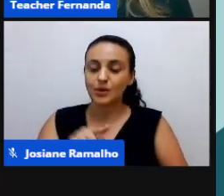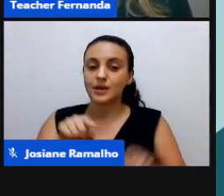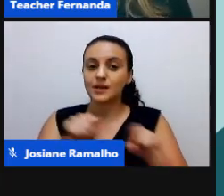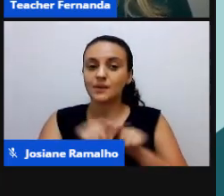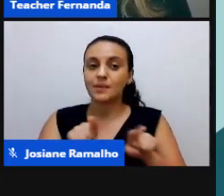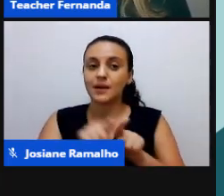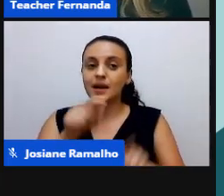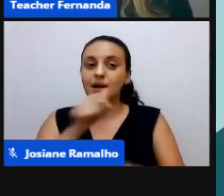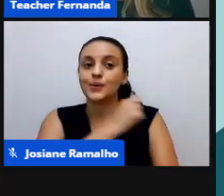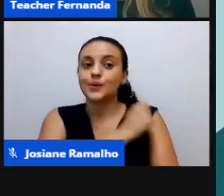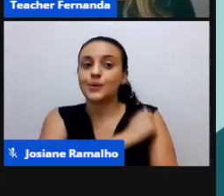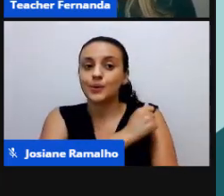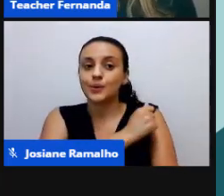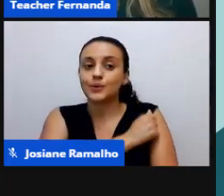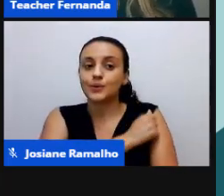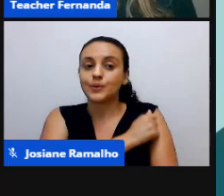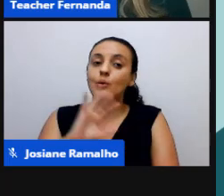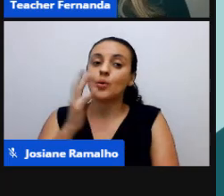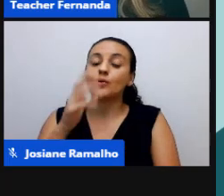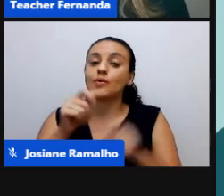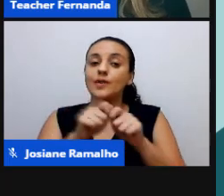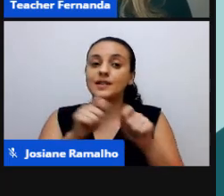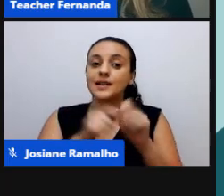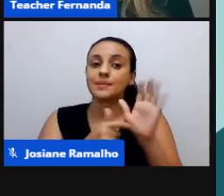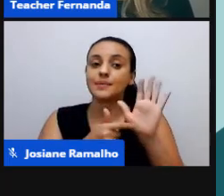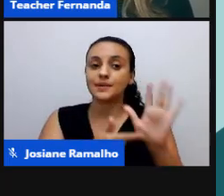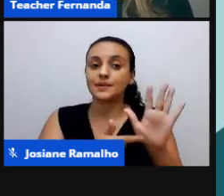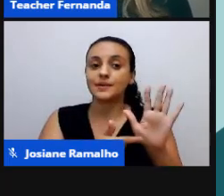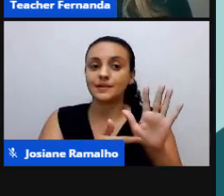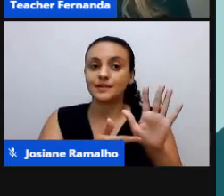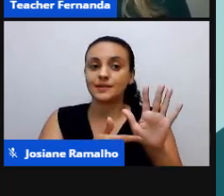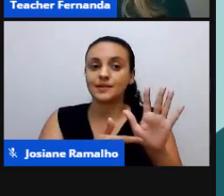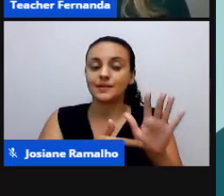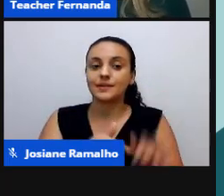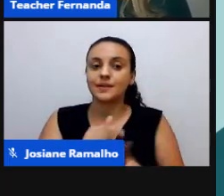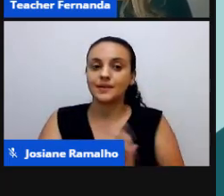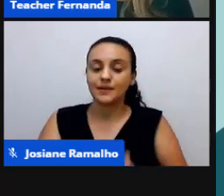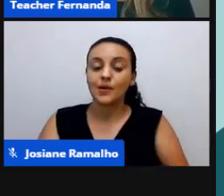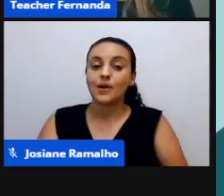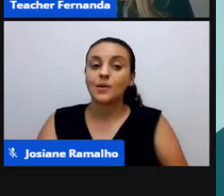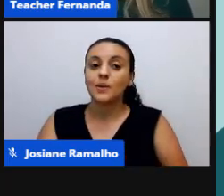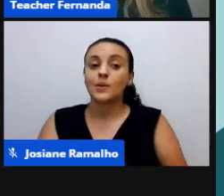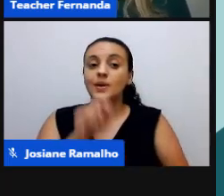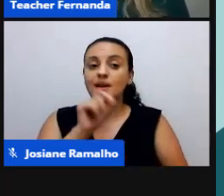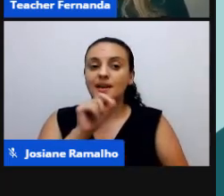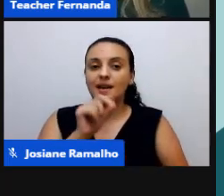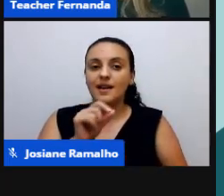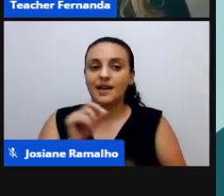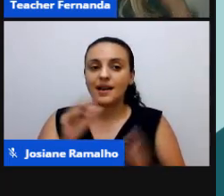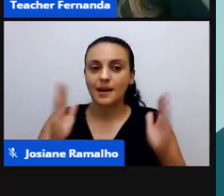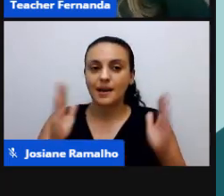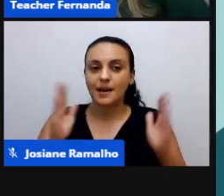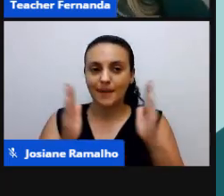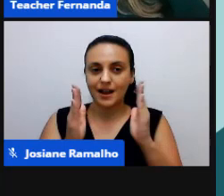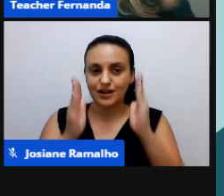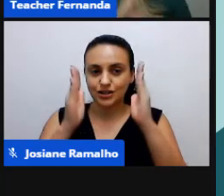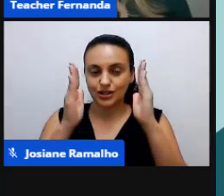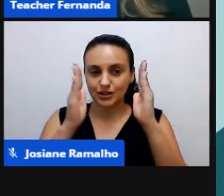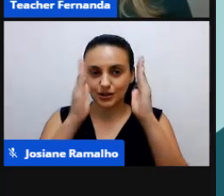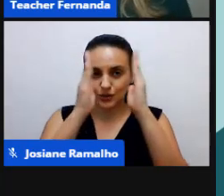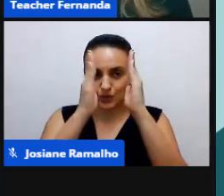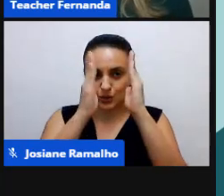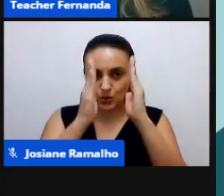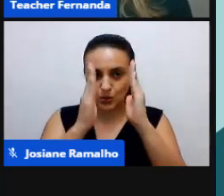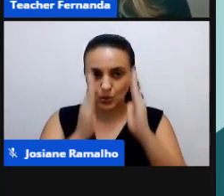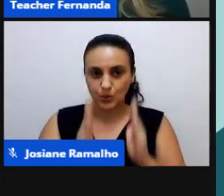alunos, quando vão criar uma apresentação. Lá na época do PowerPoint, lembra? É a questão da margem e do alinhamento. E o